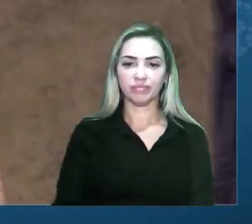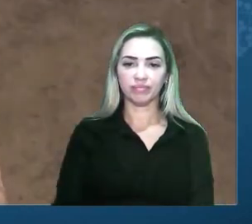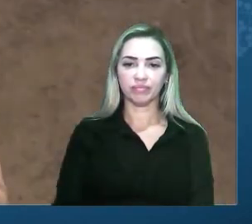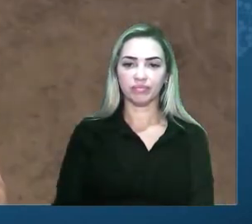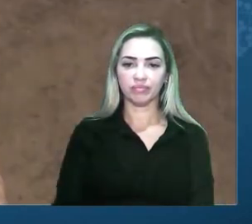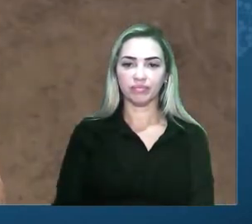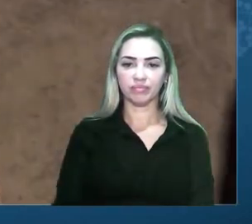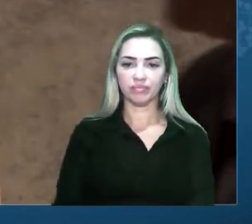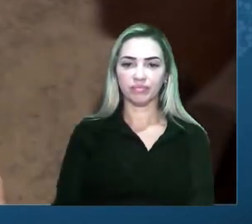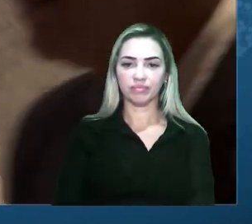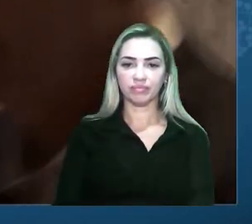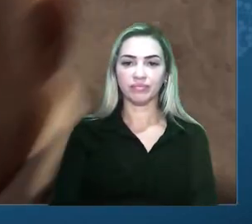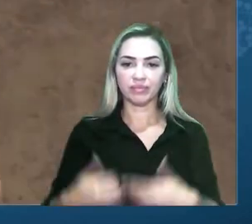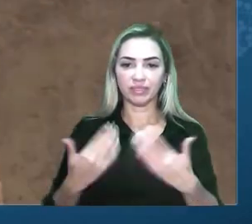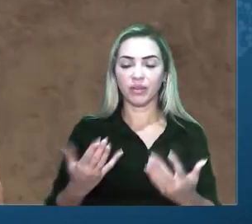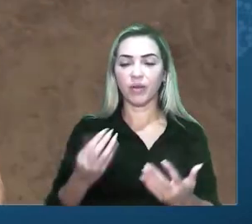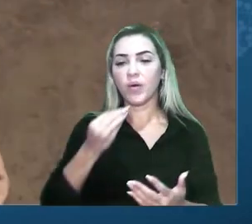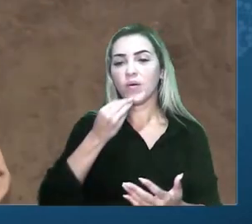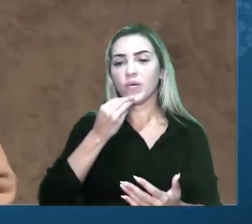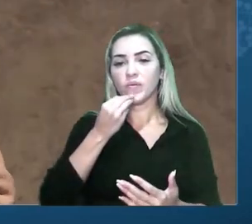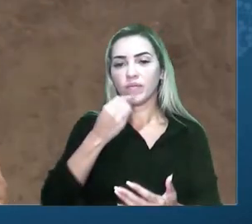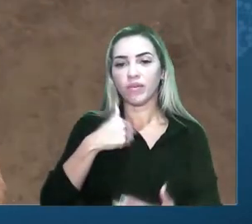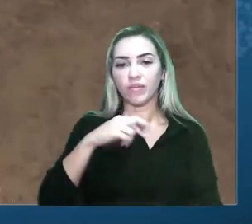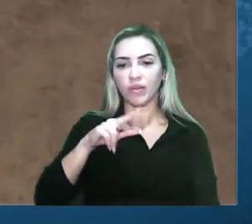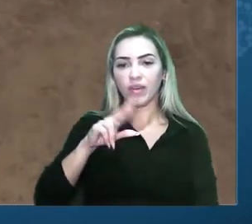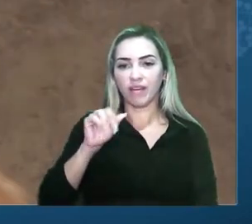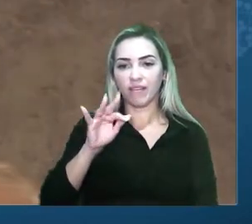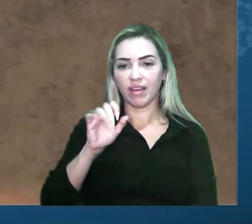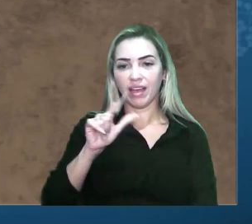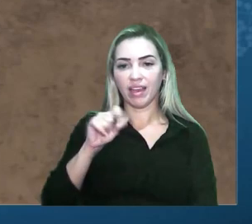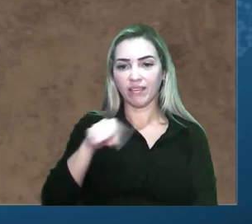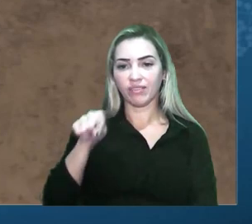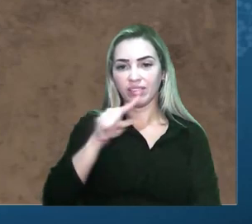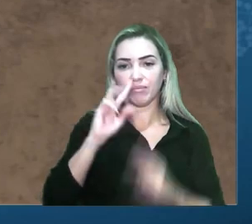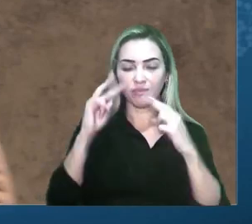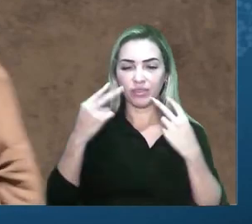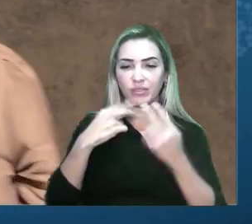Bom, pessoal, obviamente eu não sou a Rafaele, vocês já me viram hoje de manhã.